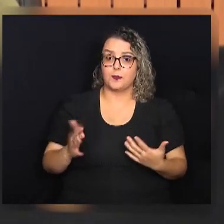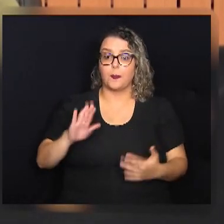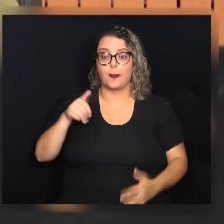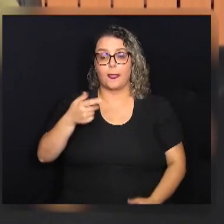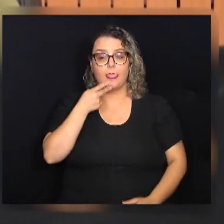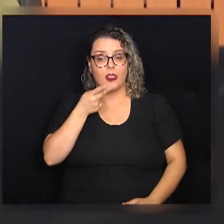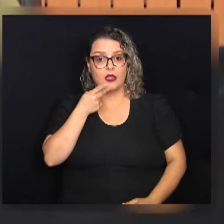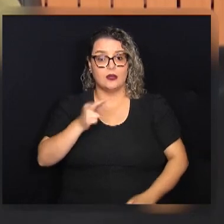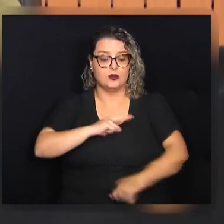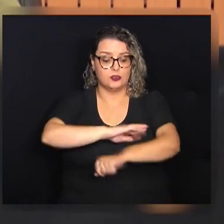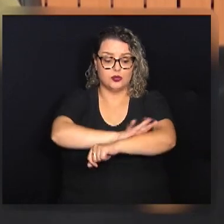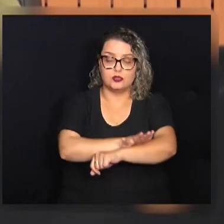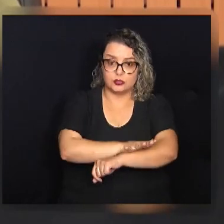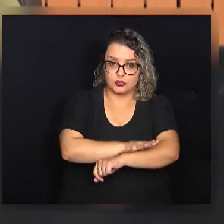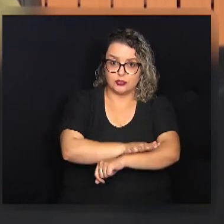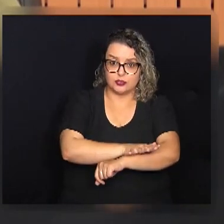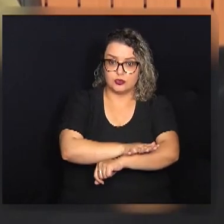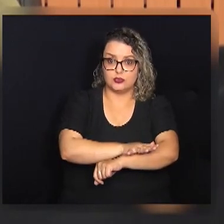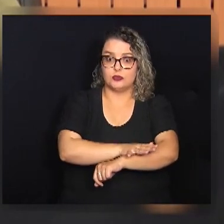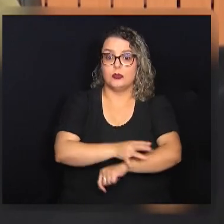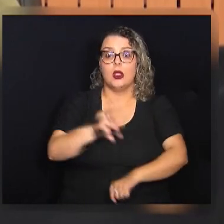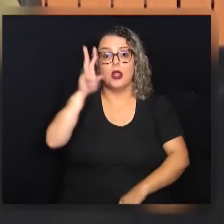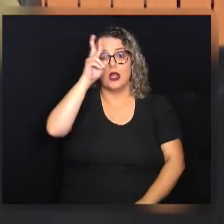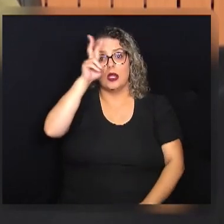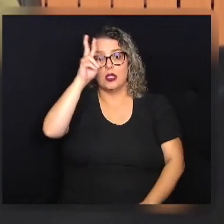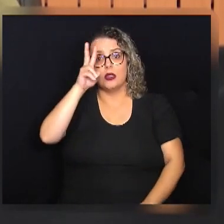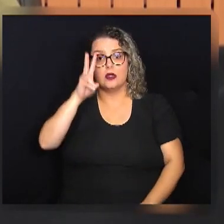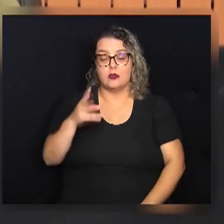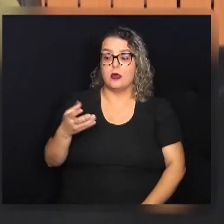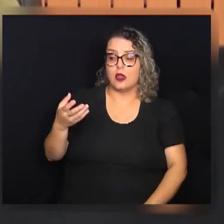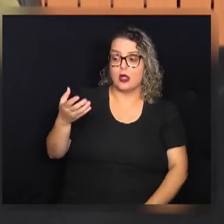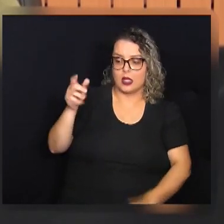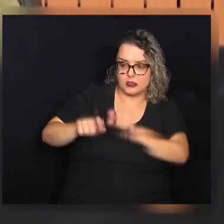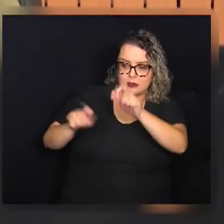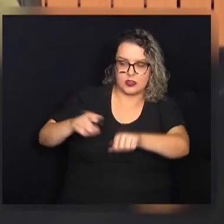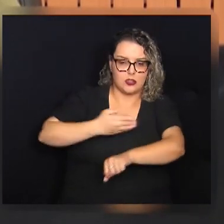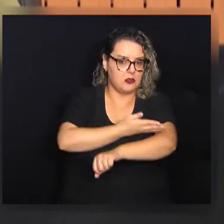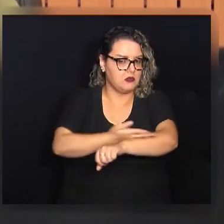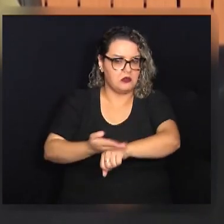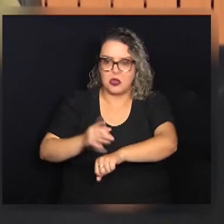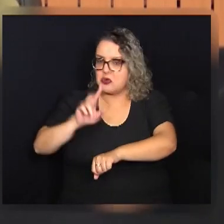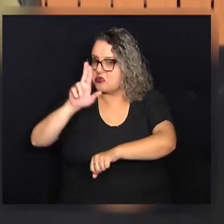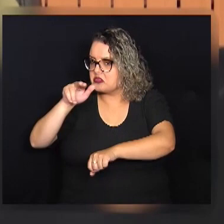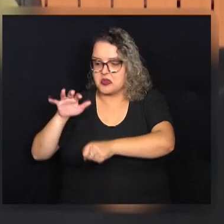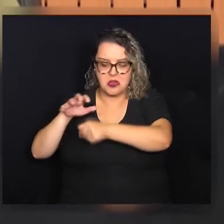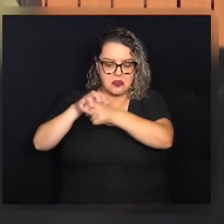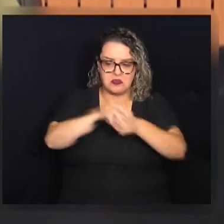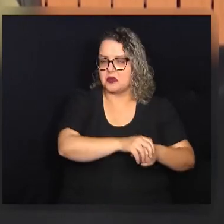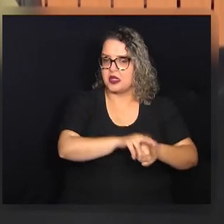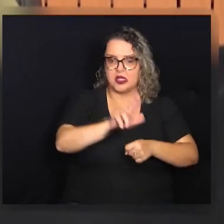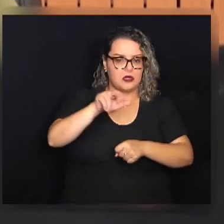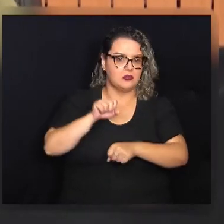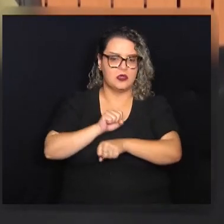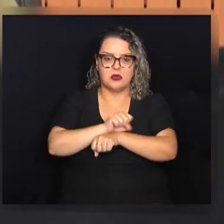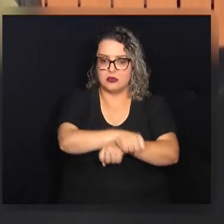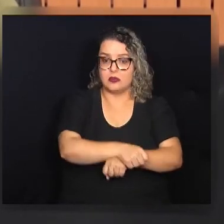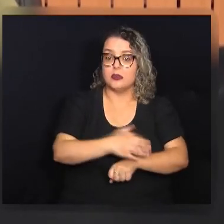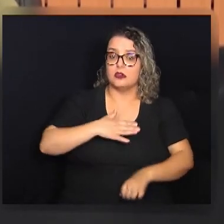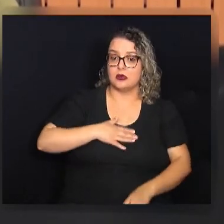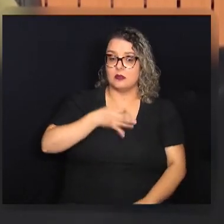de racismo reverso, lembre-se que os brancos nunca foram oprimidos e nem escravizados. Então, na minha